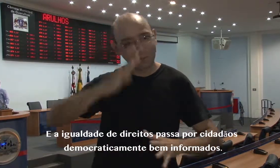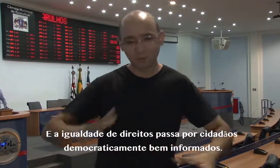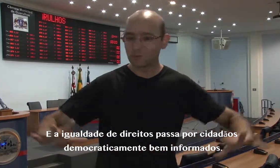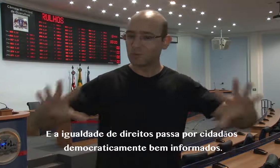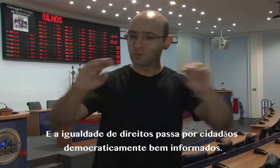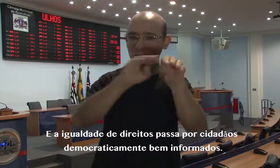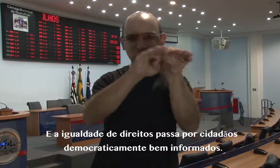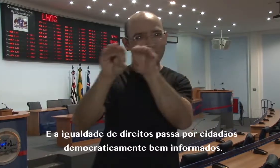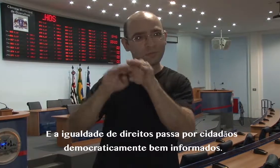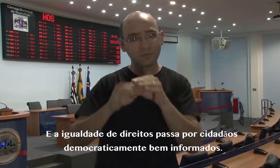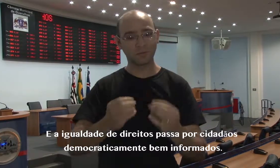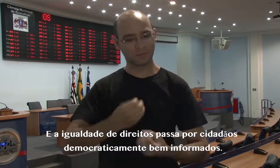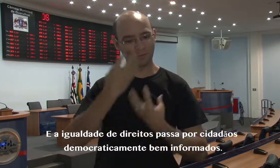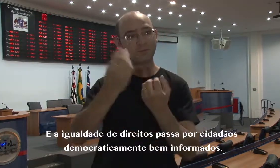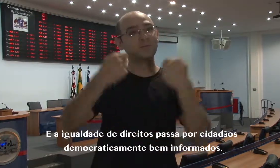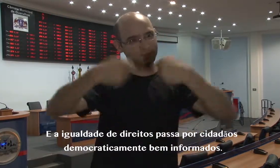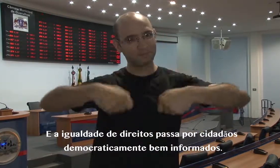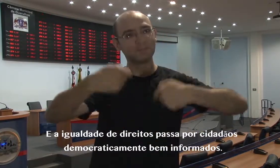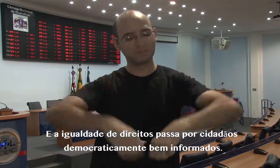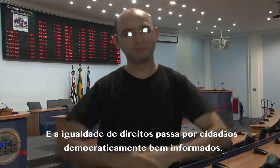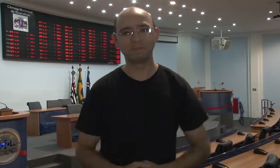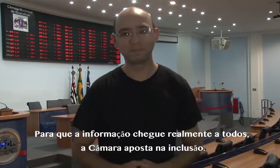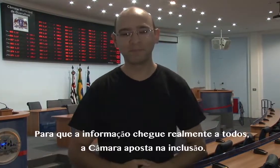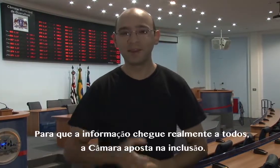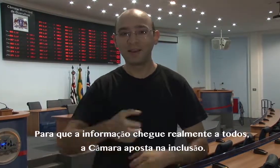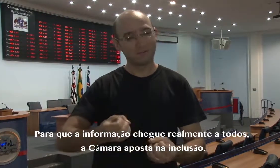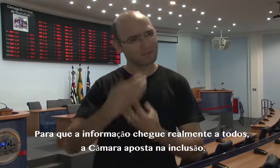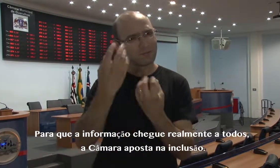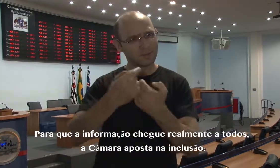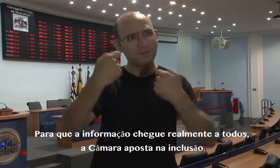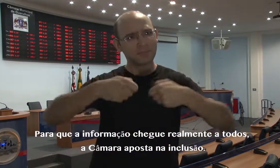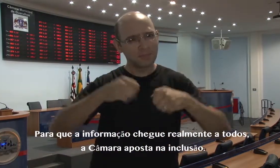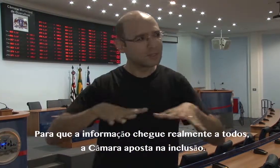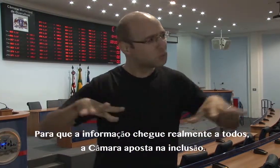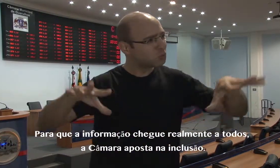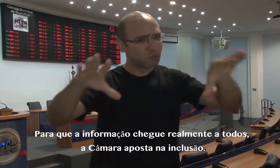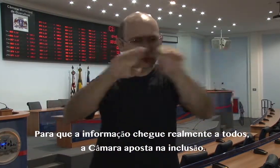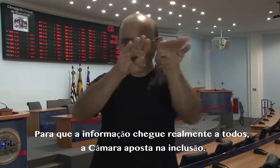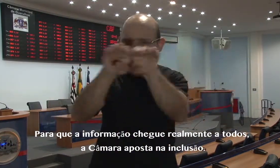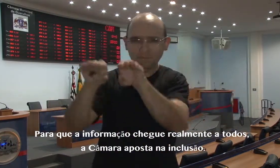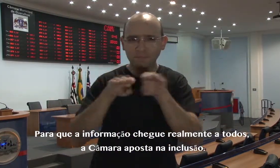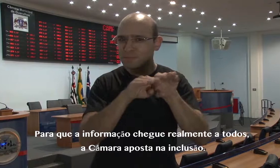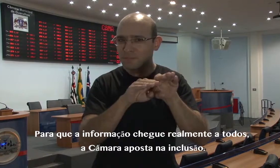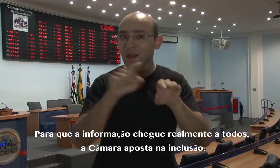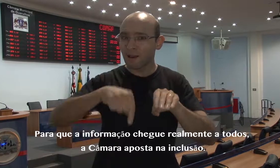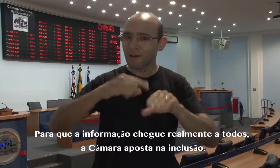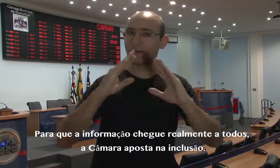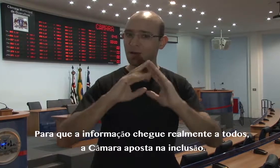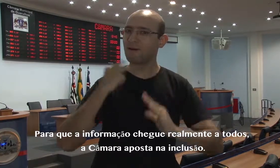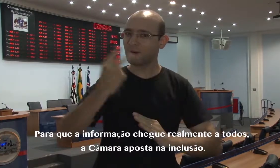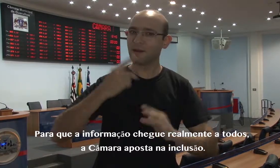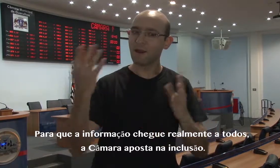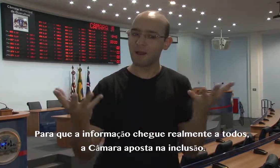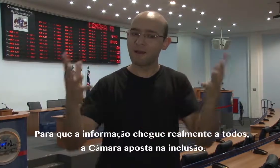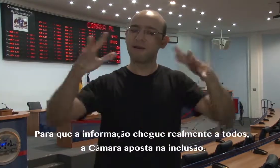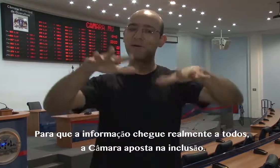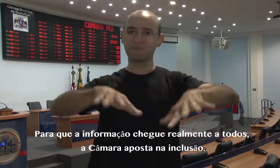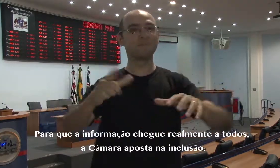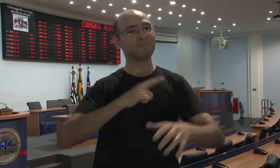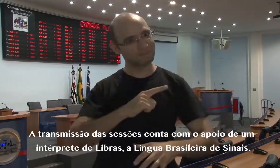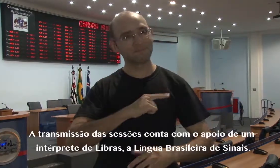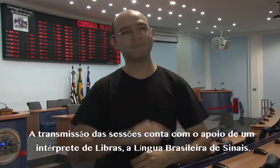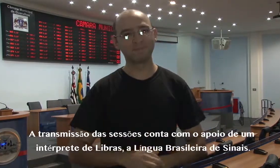cidadãos democraticamente bem informados. Para que a informação chegue realmente a todos, a Câmara aposta na